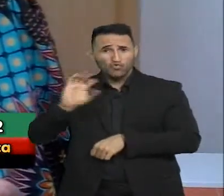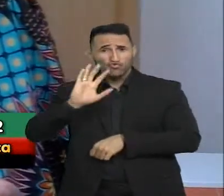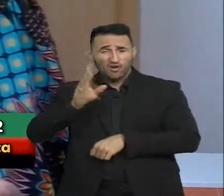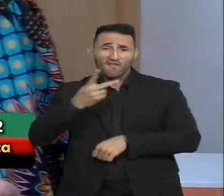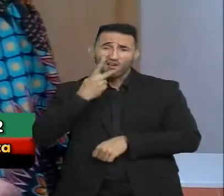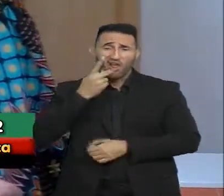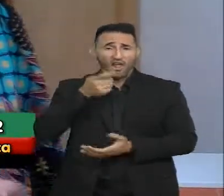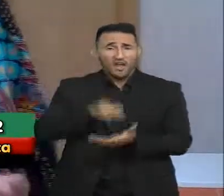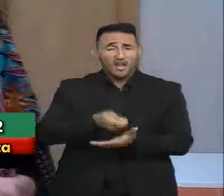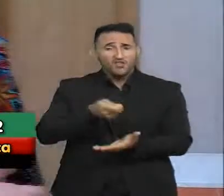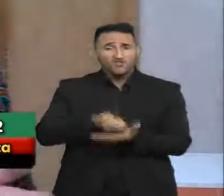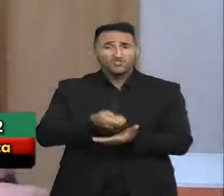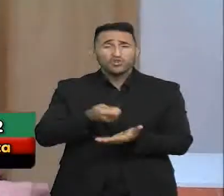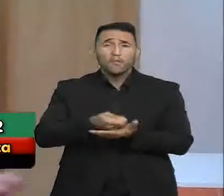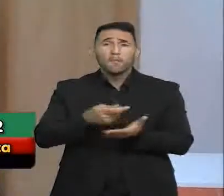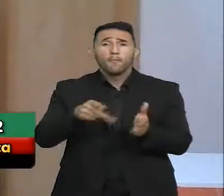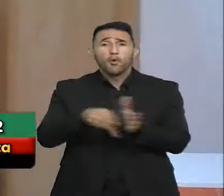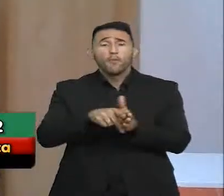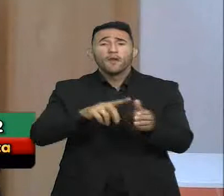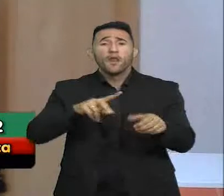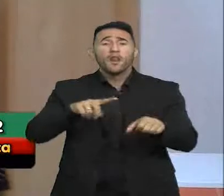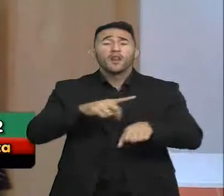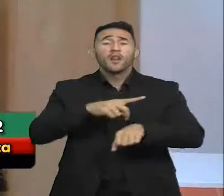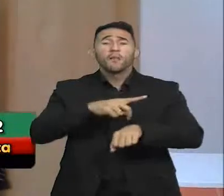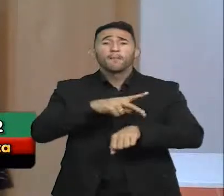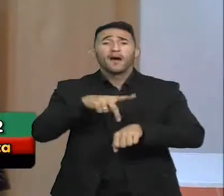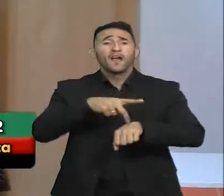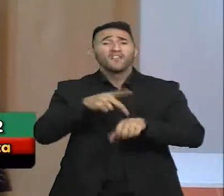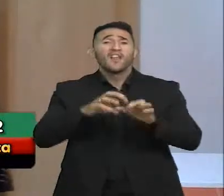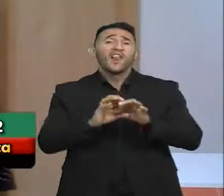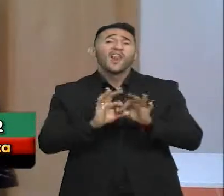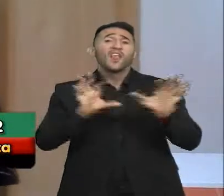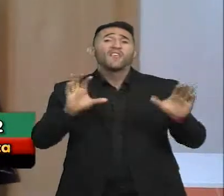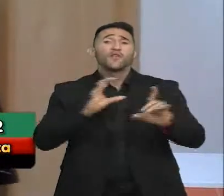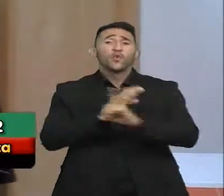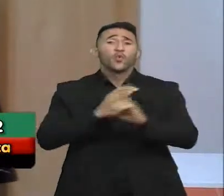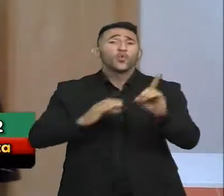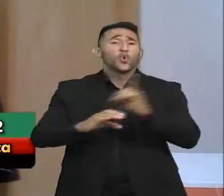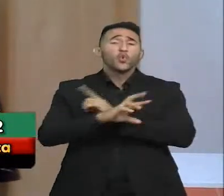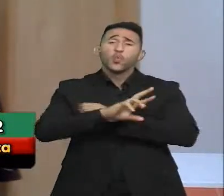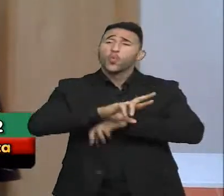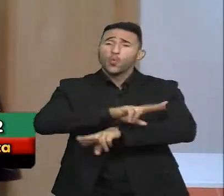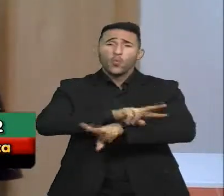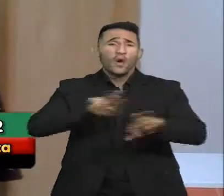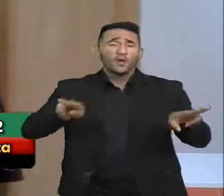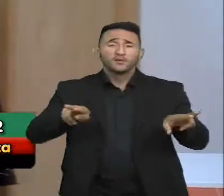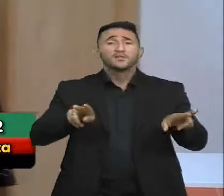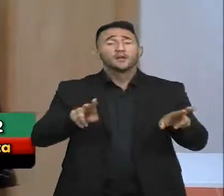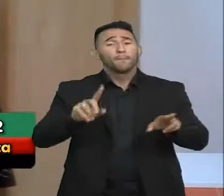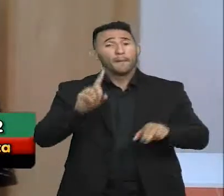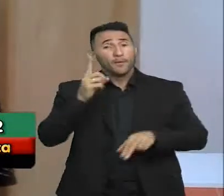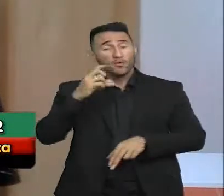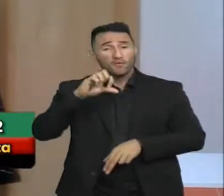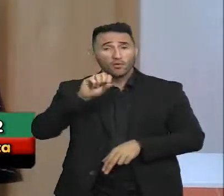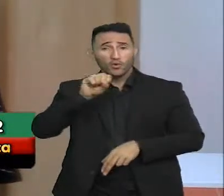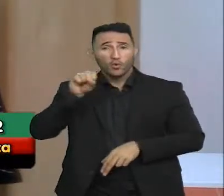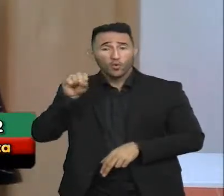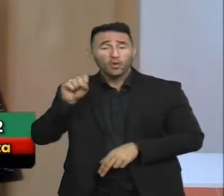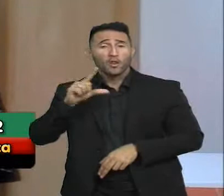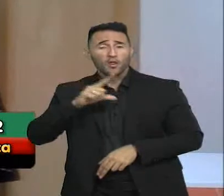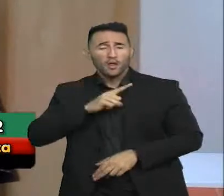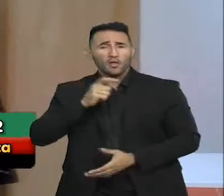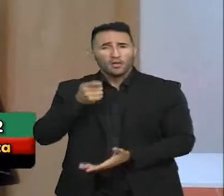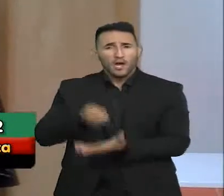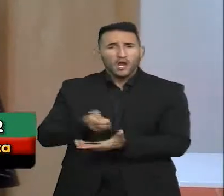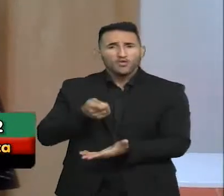garantia também da liberdade de culto. Não bastasse, em 1988, a gente ter assegurado